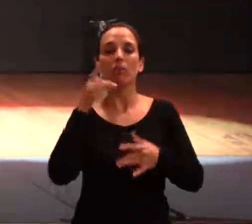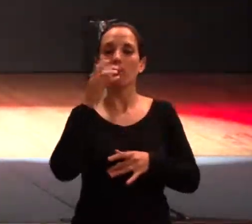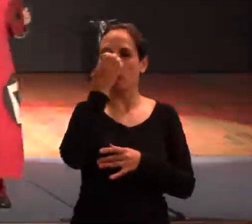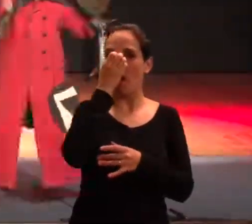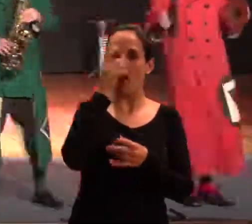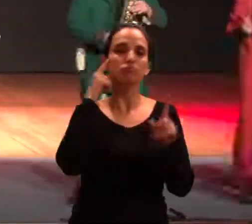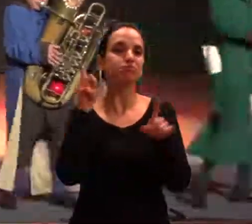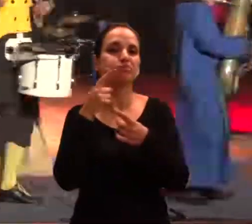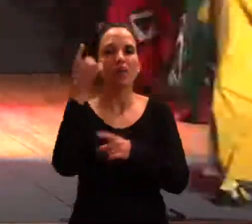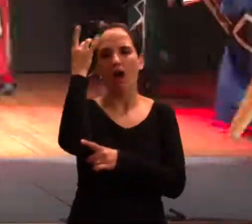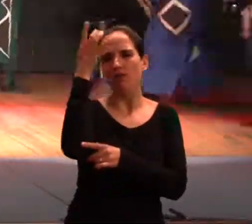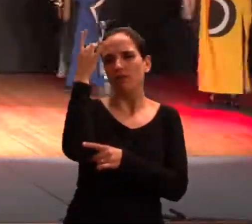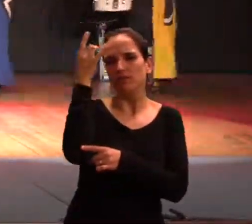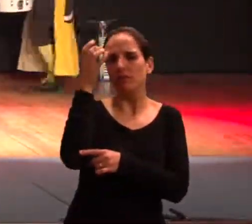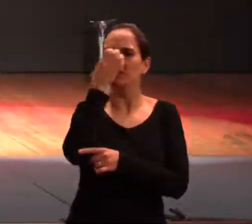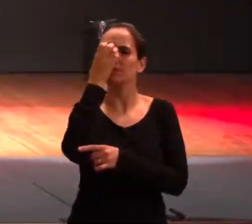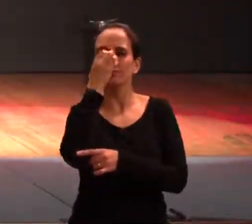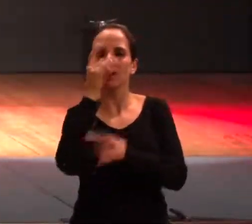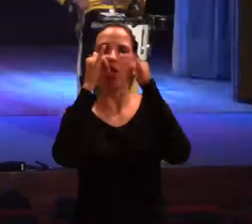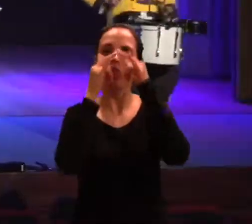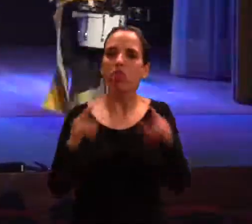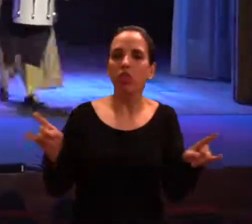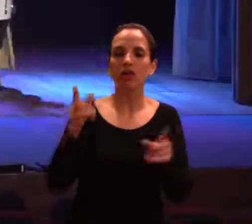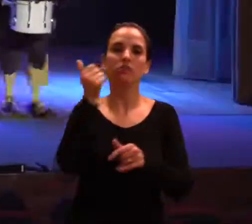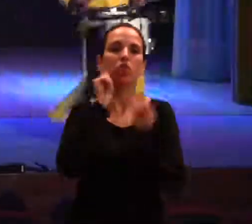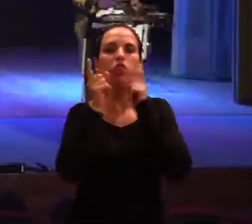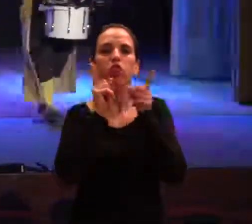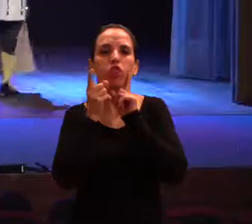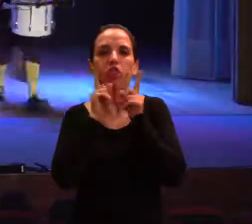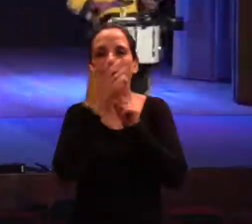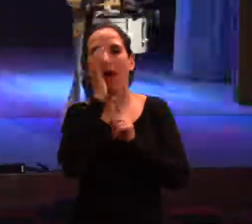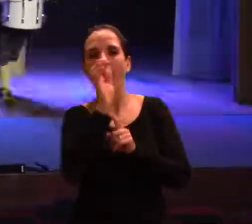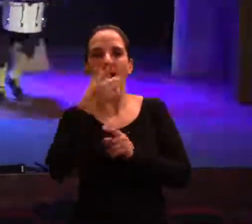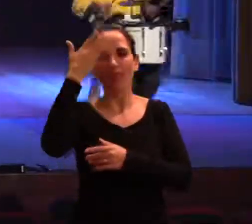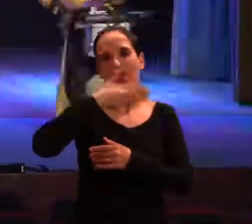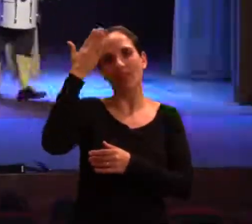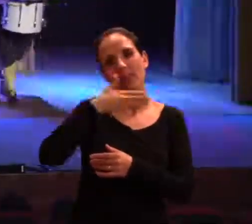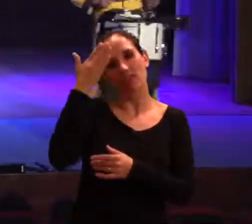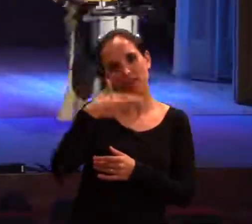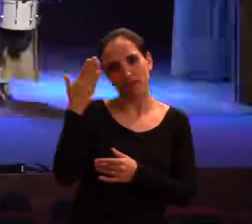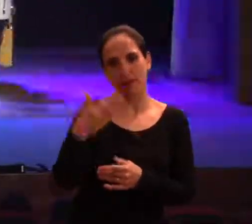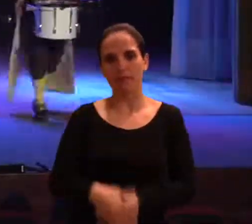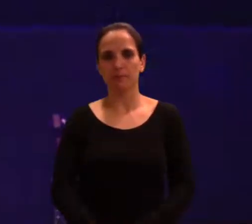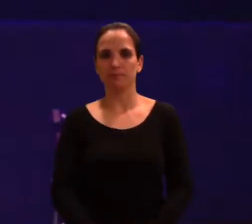que viajam numa aventura musical e circense de episódios disparatados sobre o cotidiano dos dias.